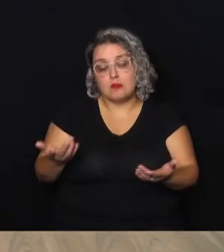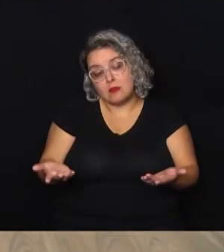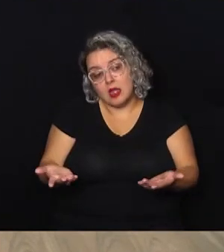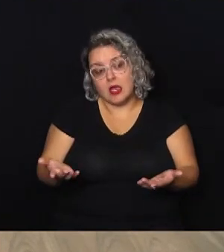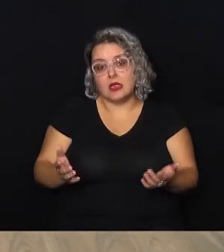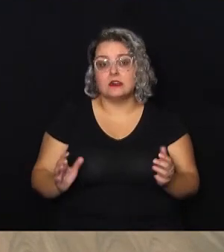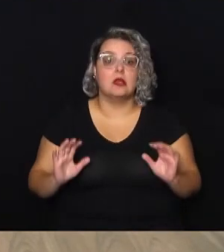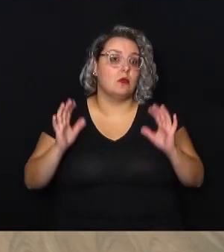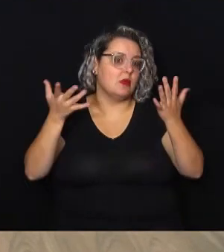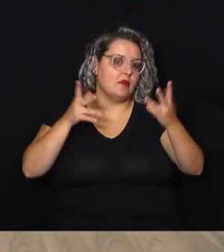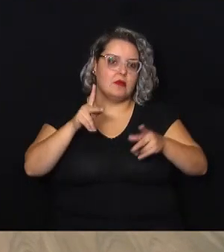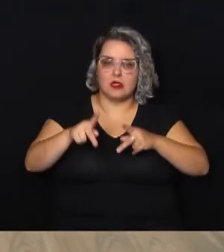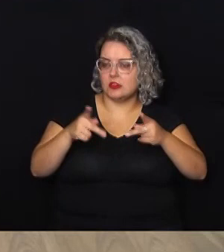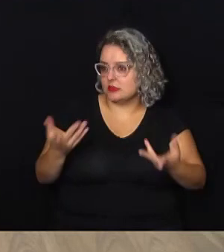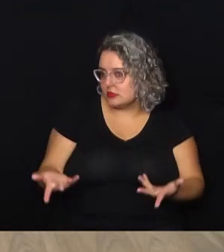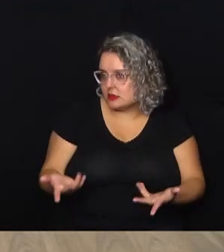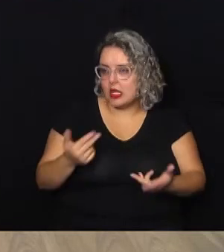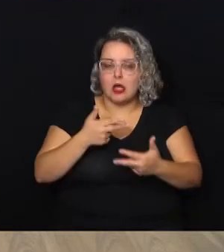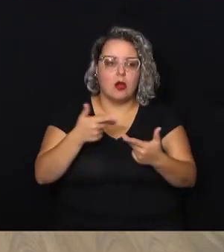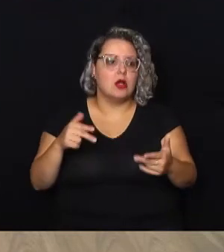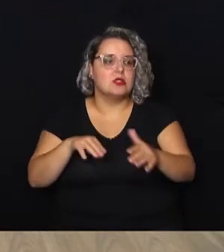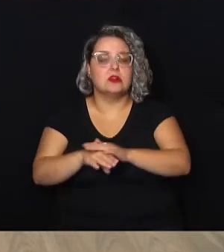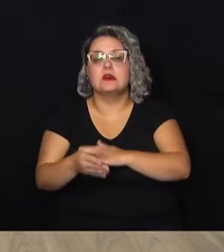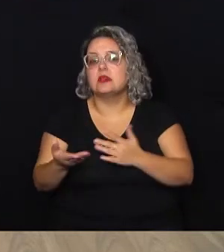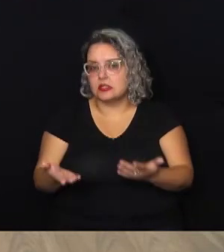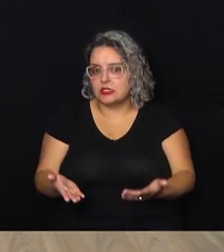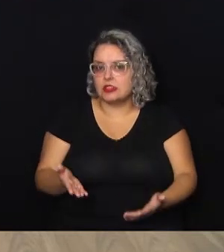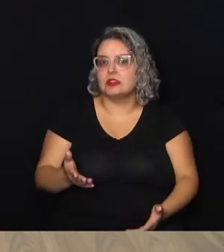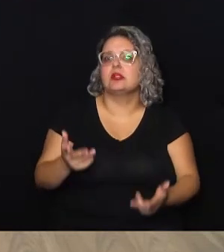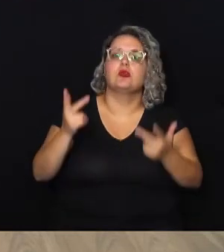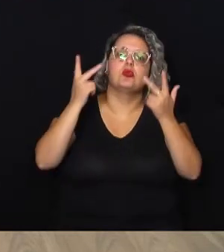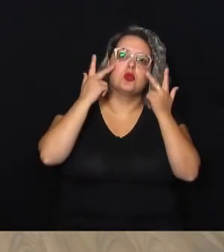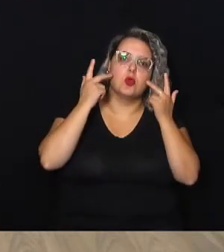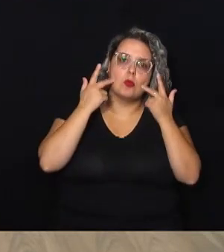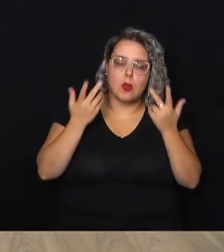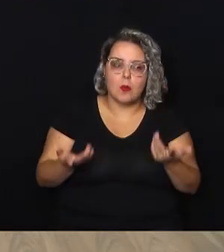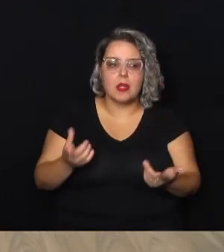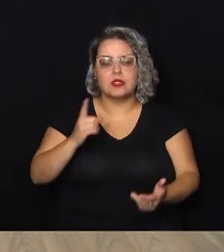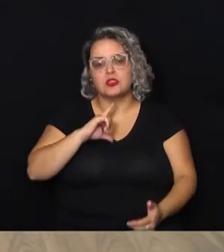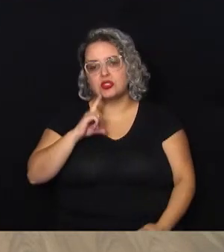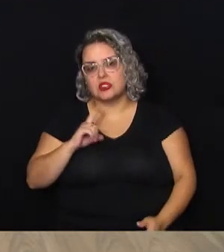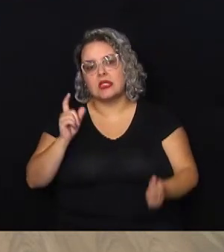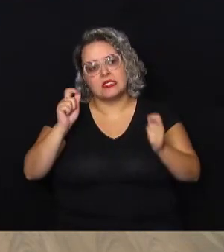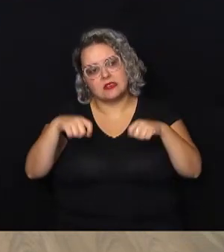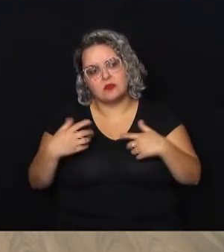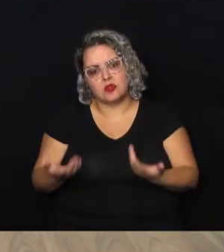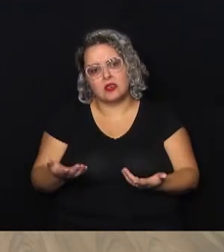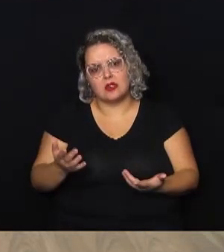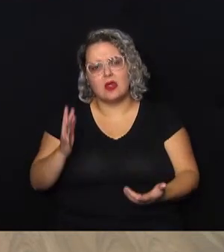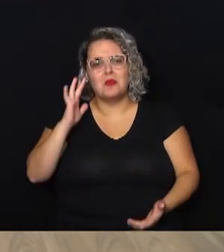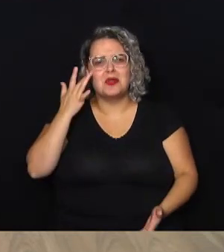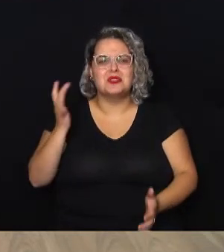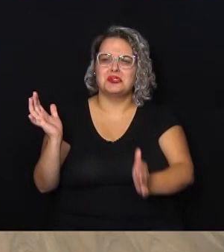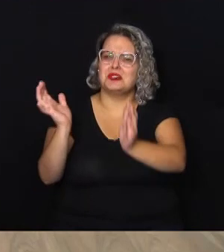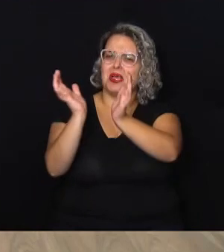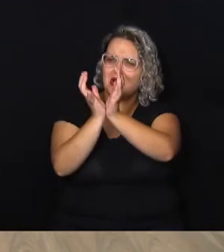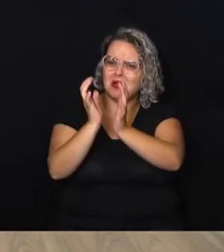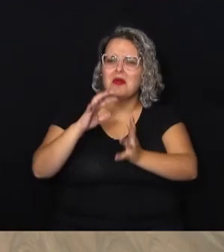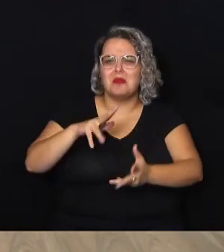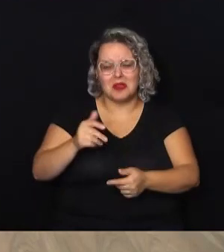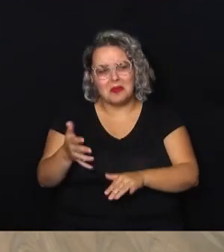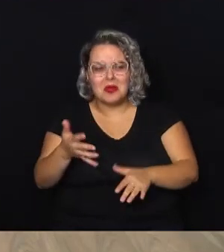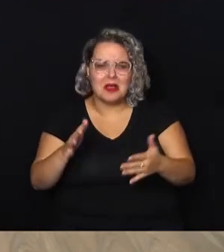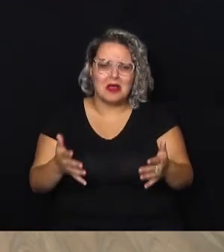festa popular, é algo que nós estamos acostumados e que geralmente existe essa possibilidade. Acho que na Copa do Mundo ficou mais ou menos isso, né? Não